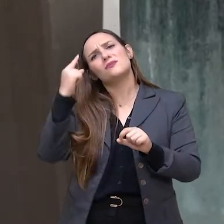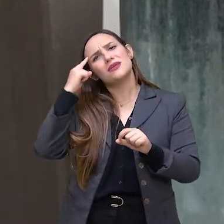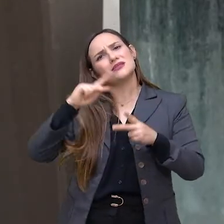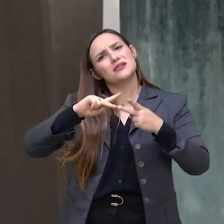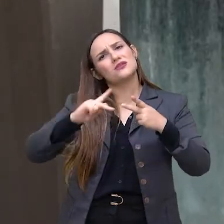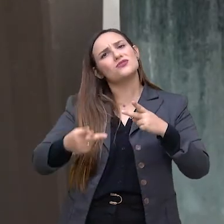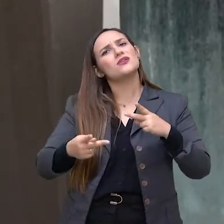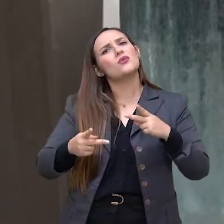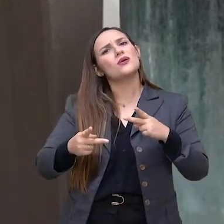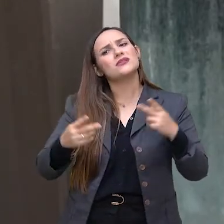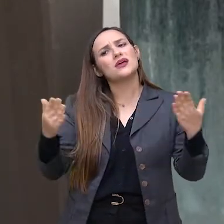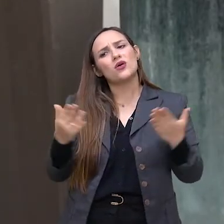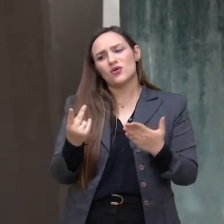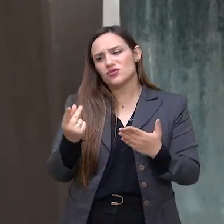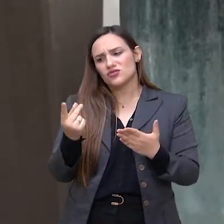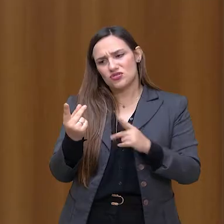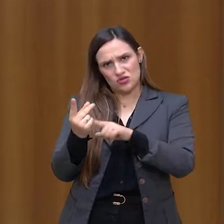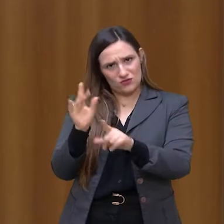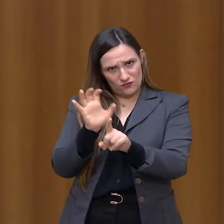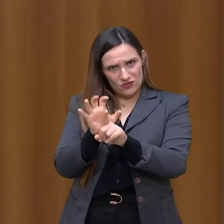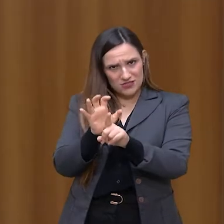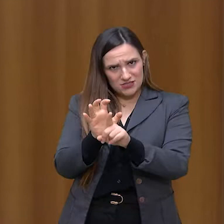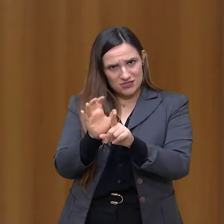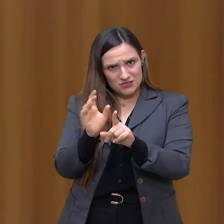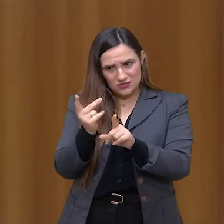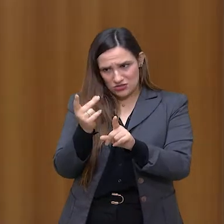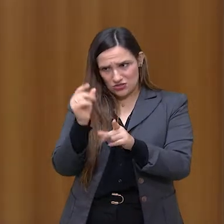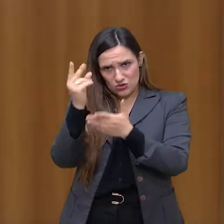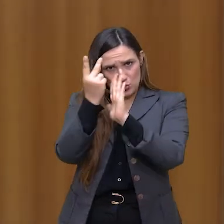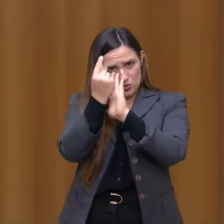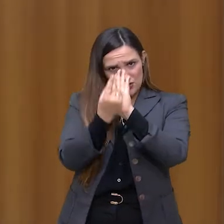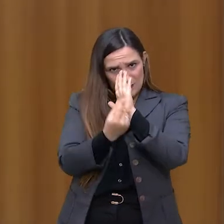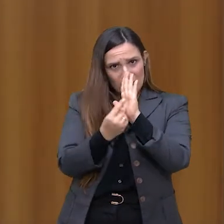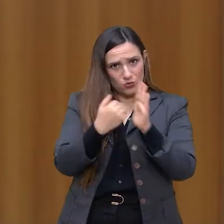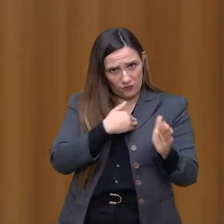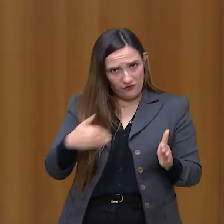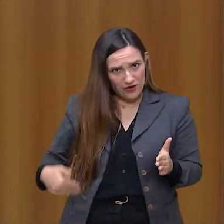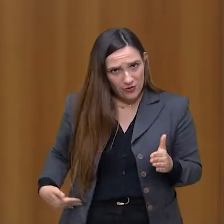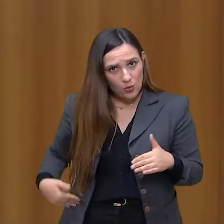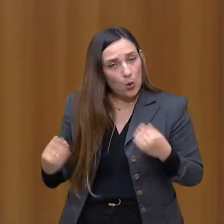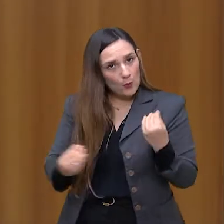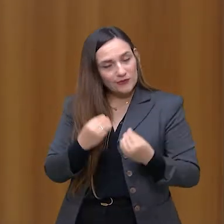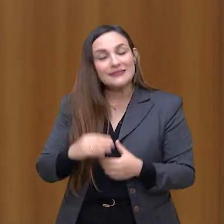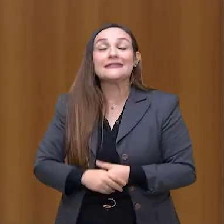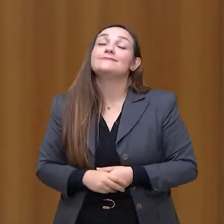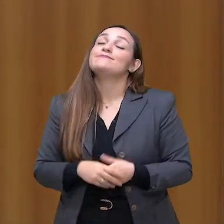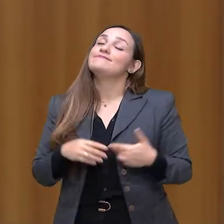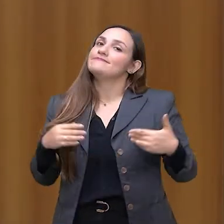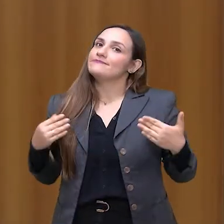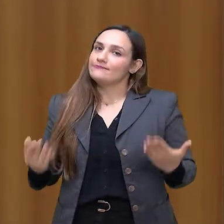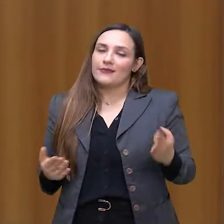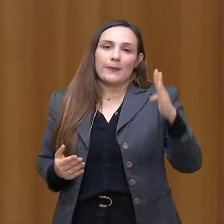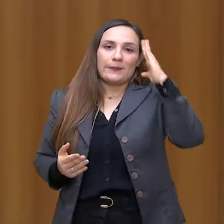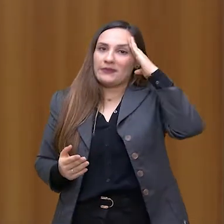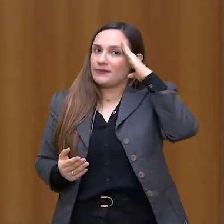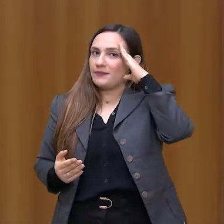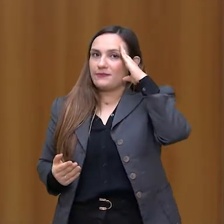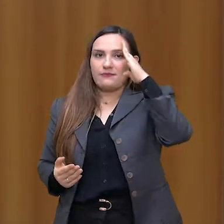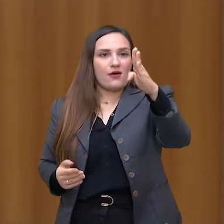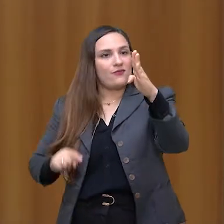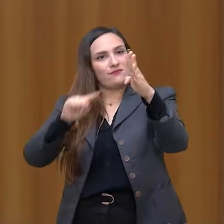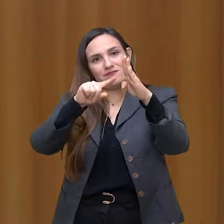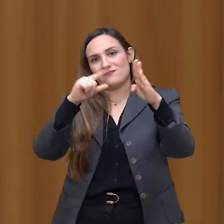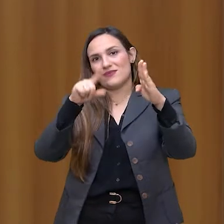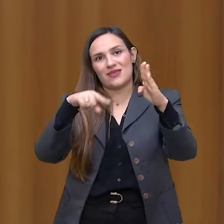consciência, doutora, nos gastos públicos? Então, esse é a grande questão a ser pensada